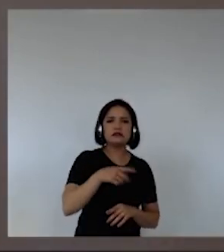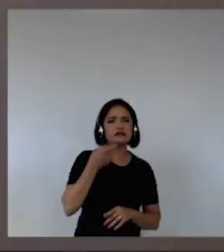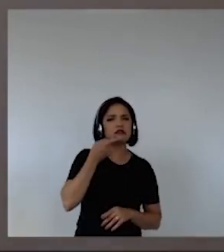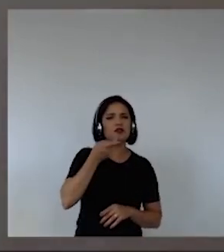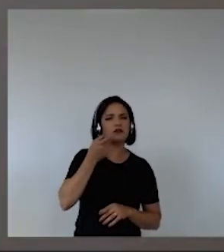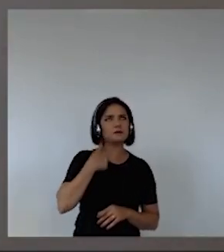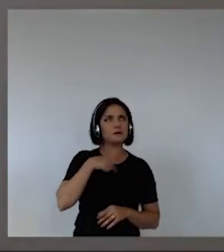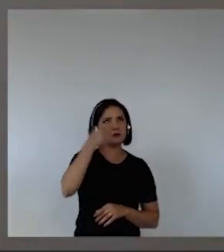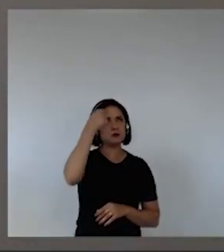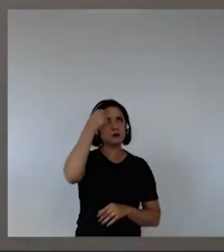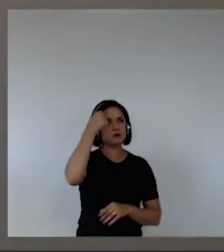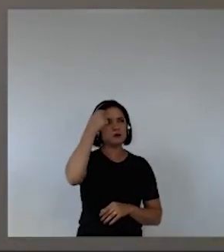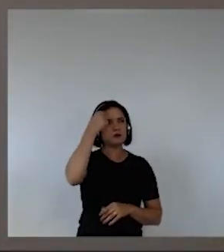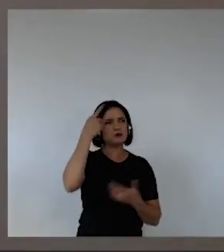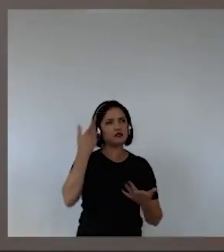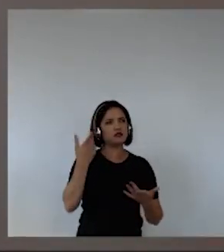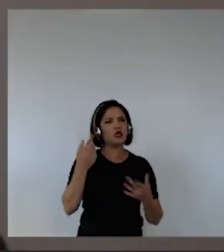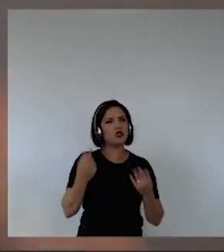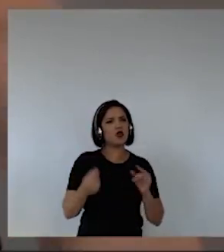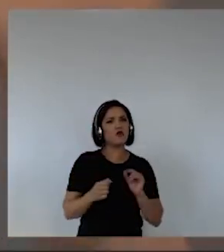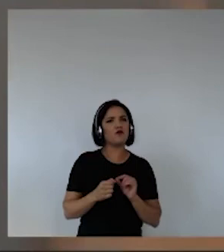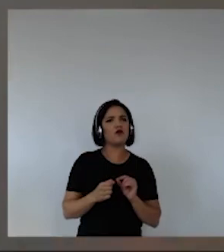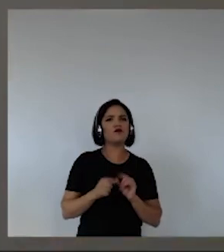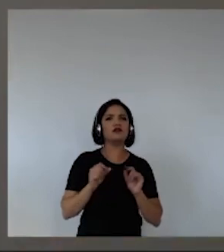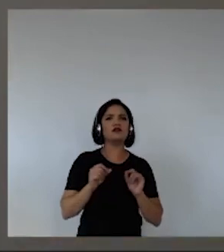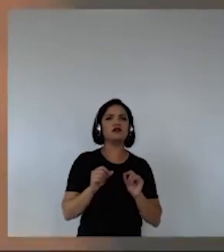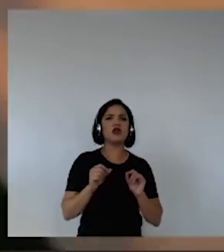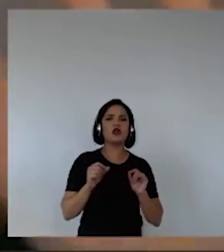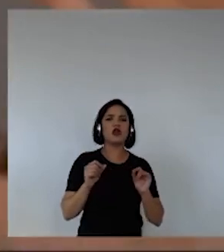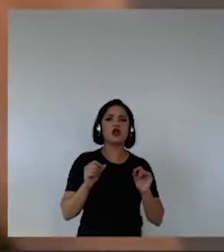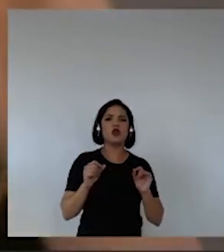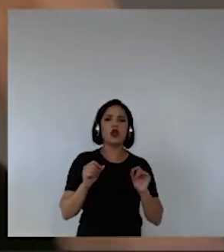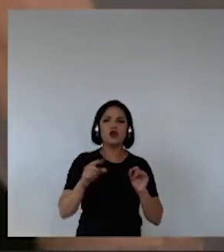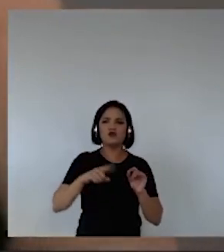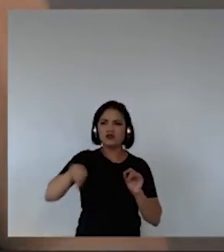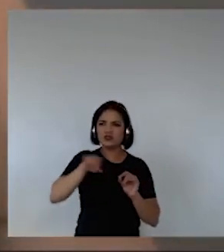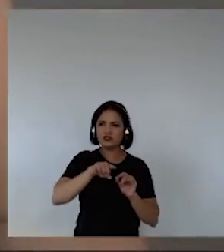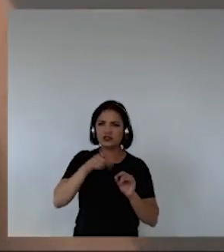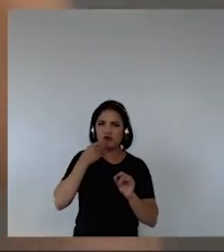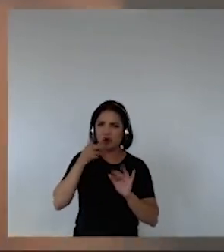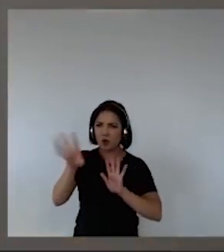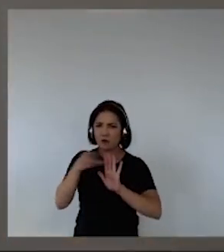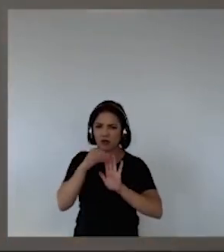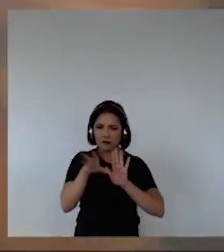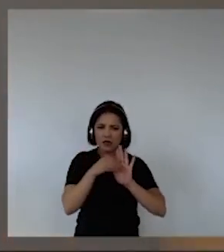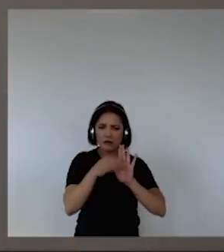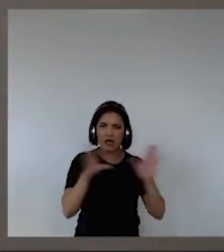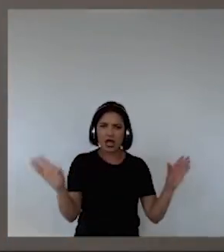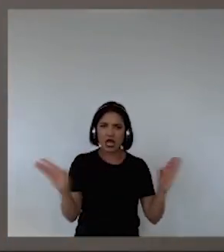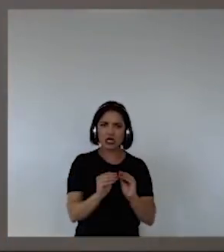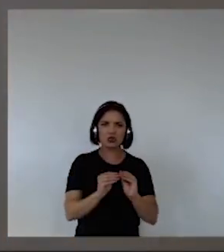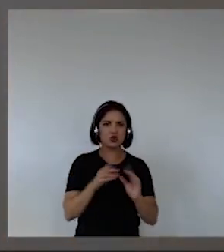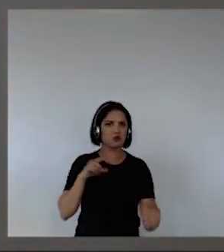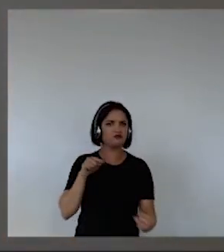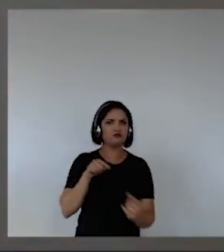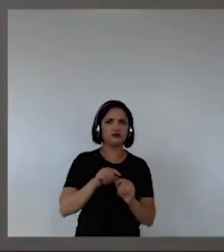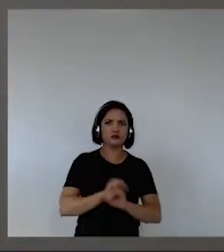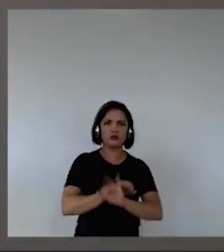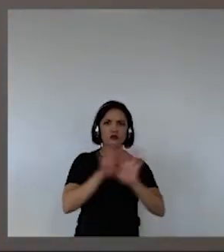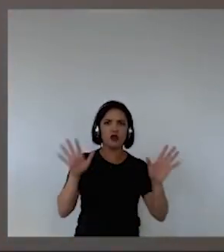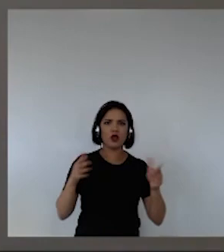falavam aí, eu resolvi fazer uma espécie de um resumão de tudo que foi dito e de forma muito objetiva,